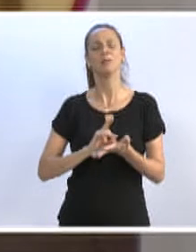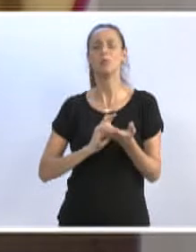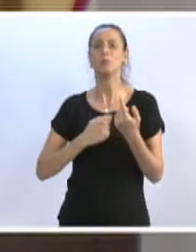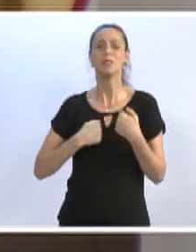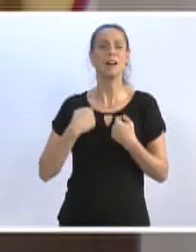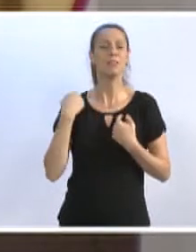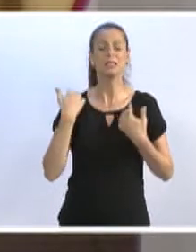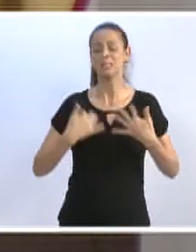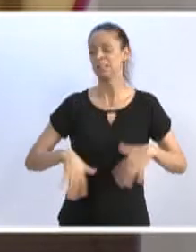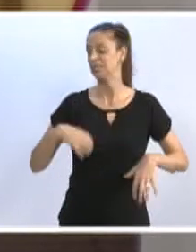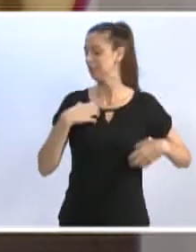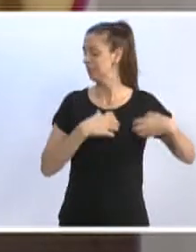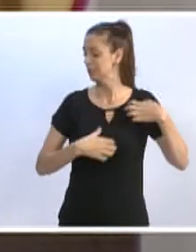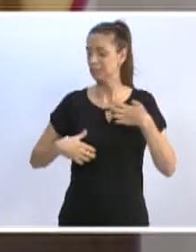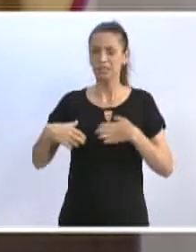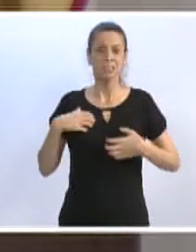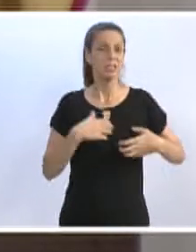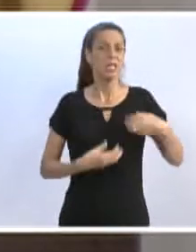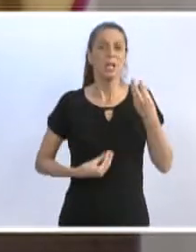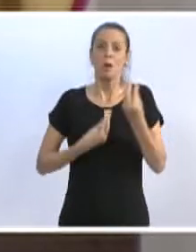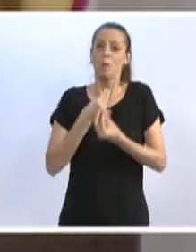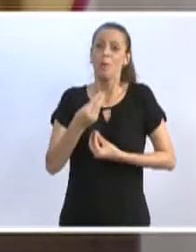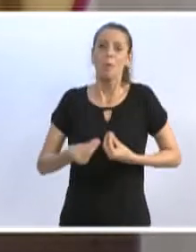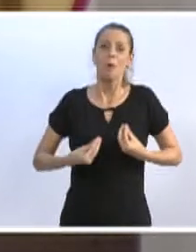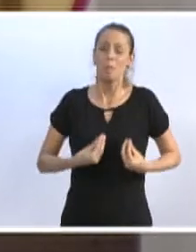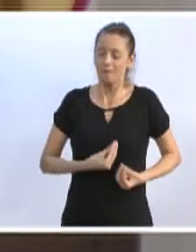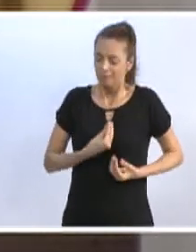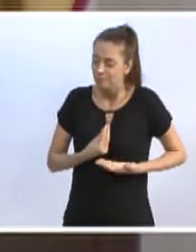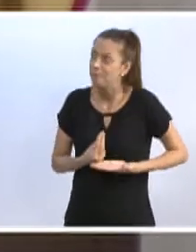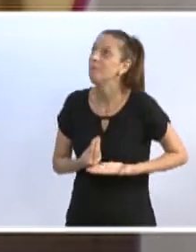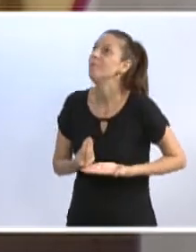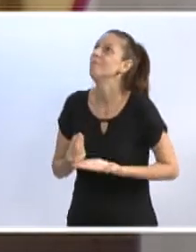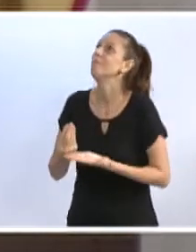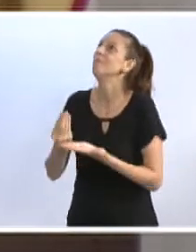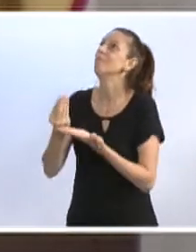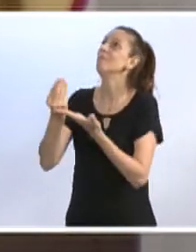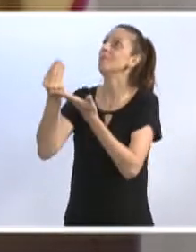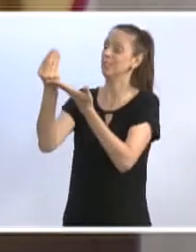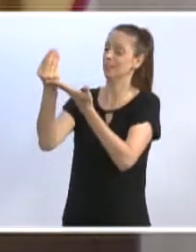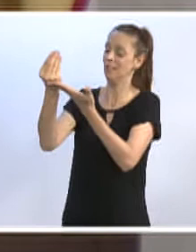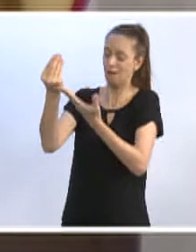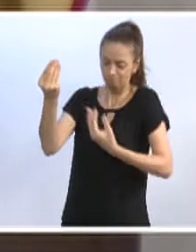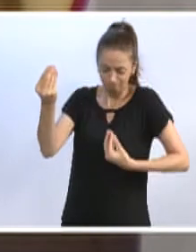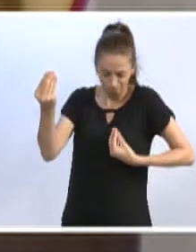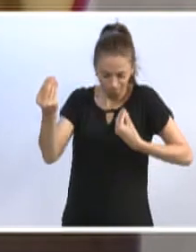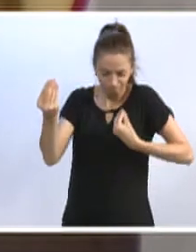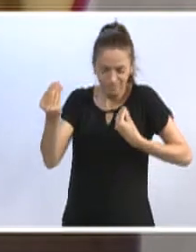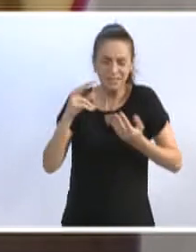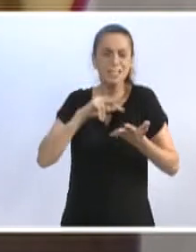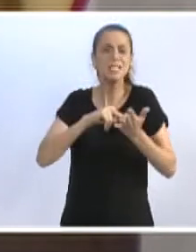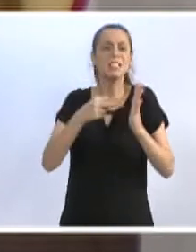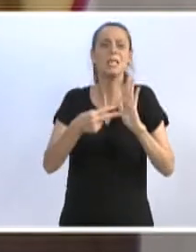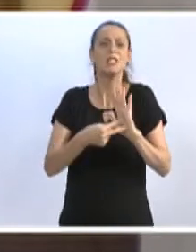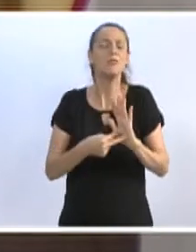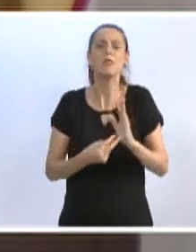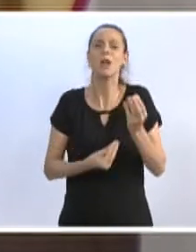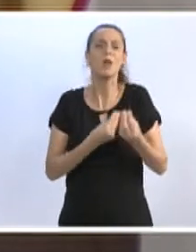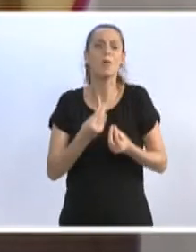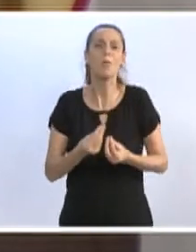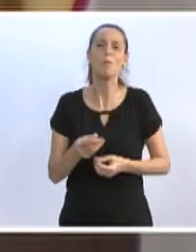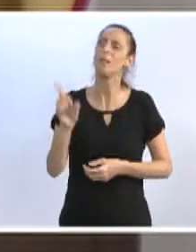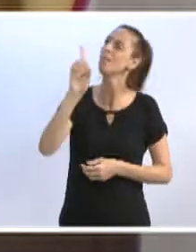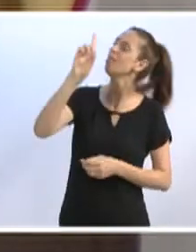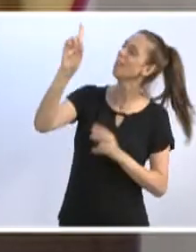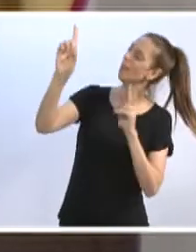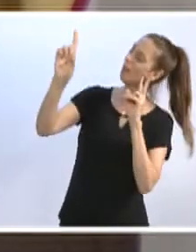desesperado, como me colocar diante deste Deus, o sentido da minha vida e quem é Deus para mim. E via